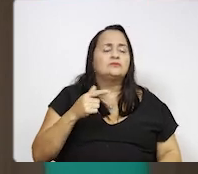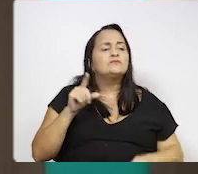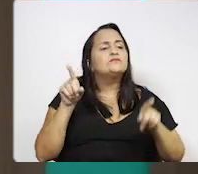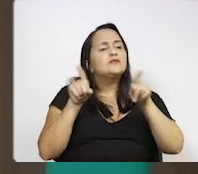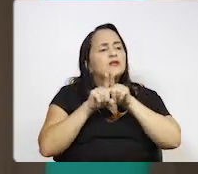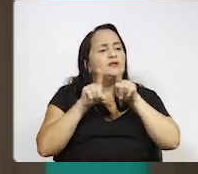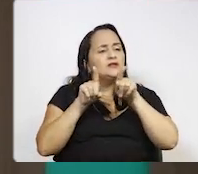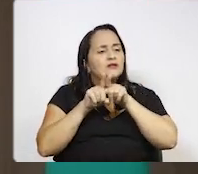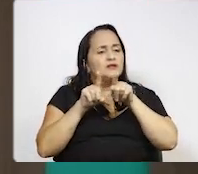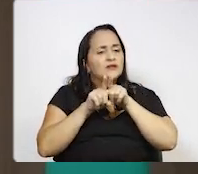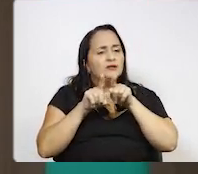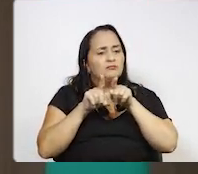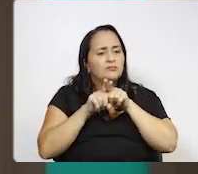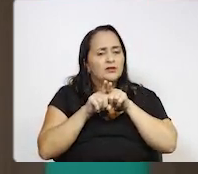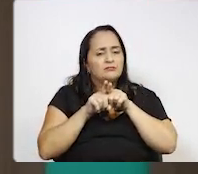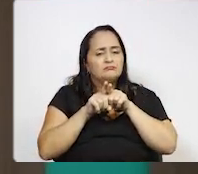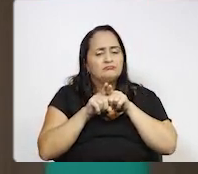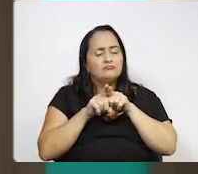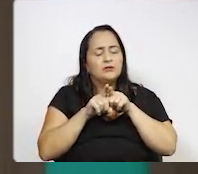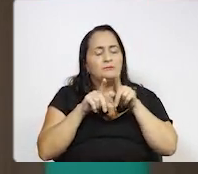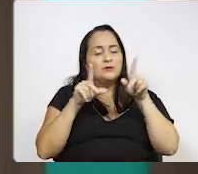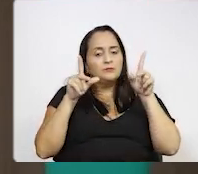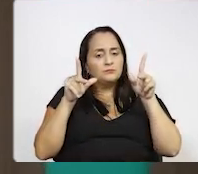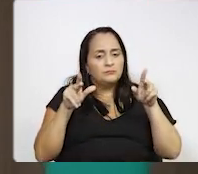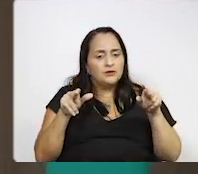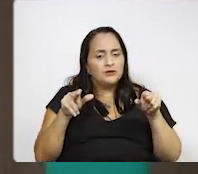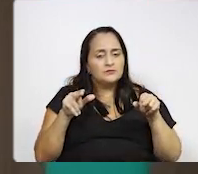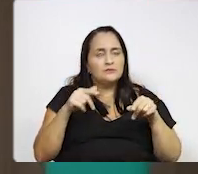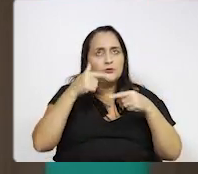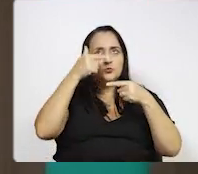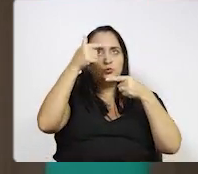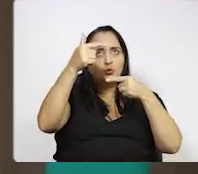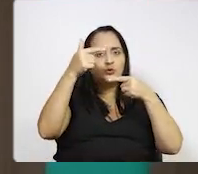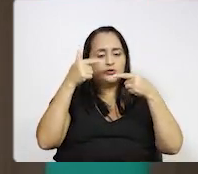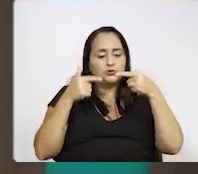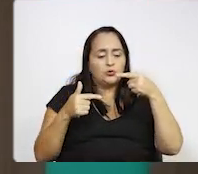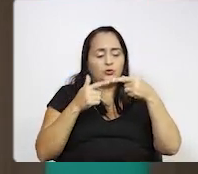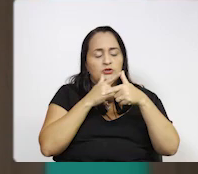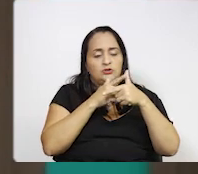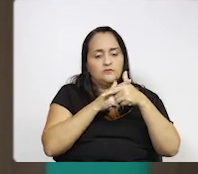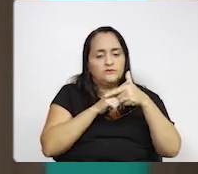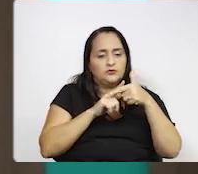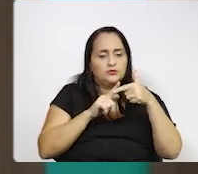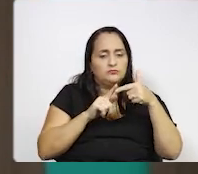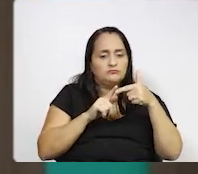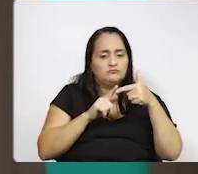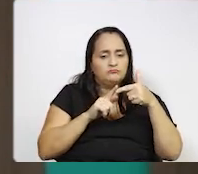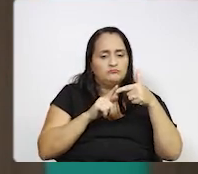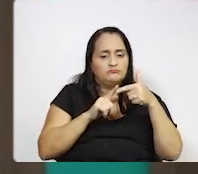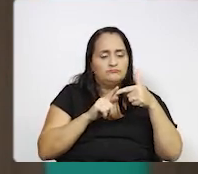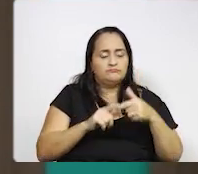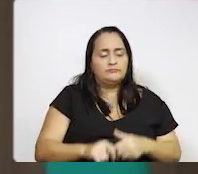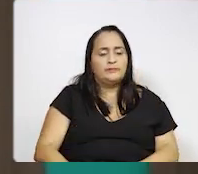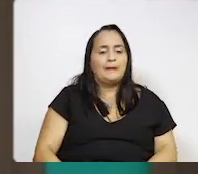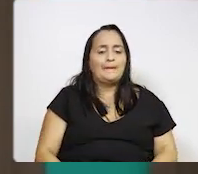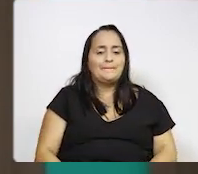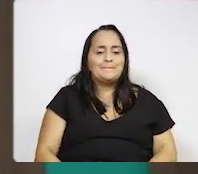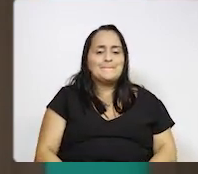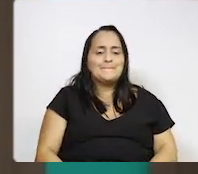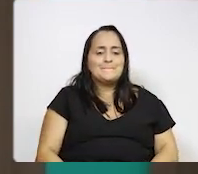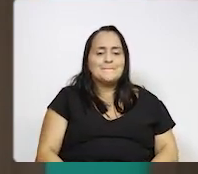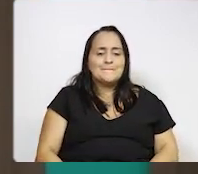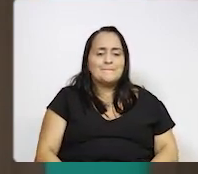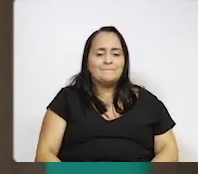e embaixo também eu tenho que multiplicar igual, pelo mesmo fator. O que é que eu falo fator? Fator é o número que eu vou